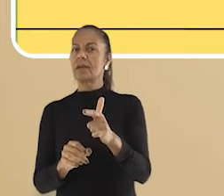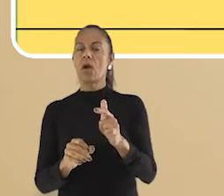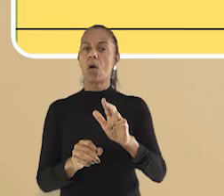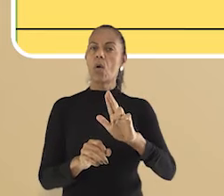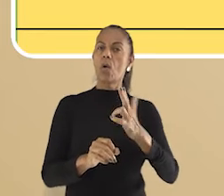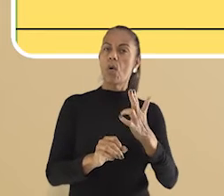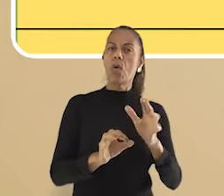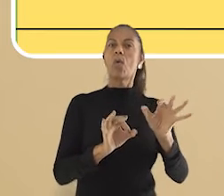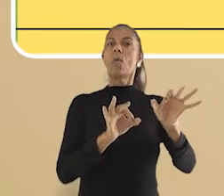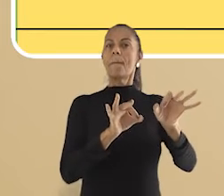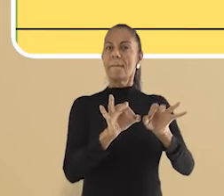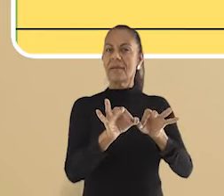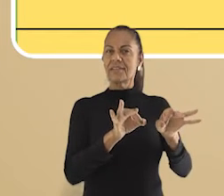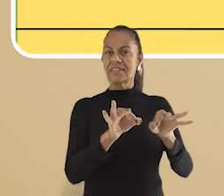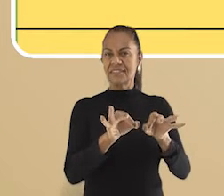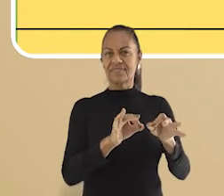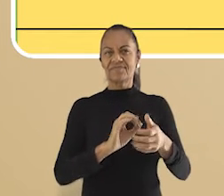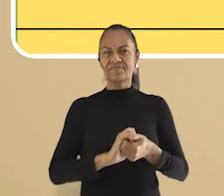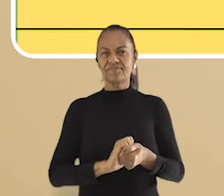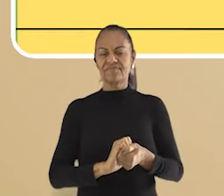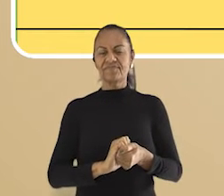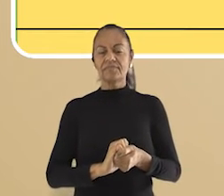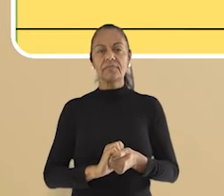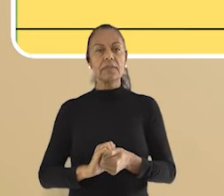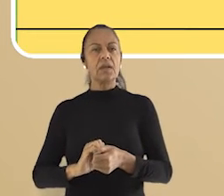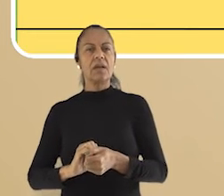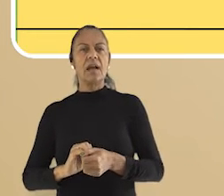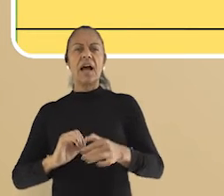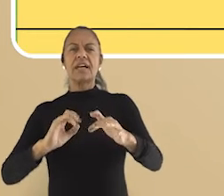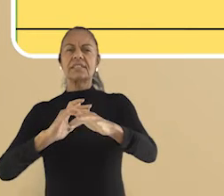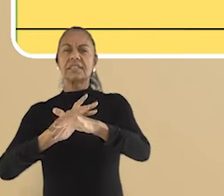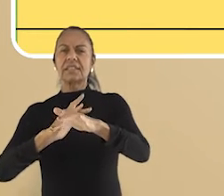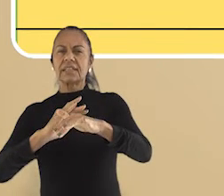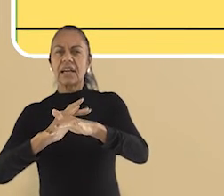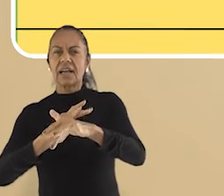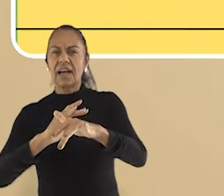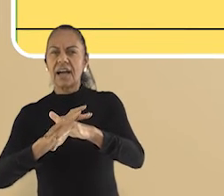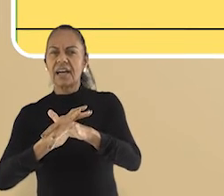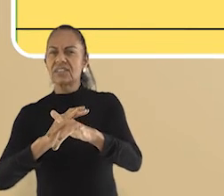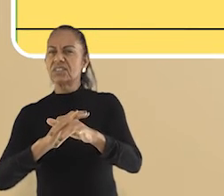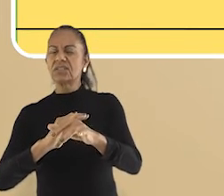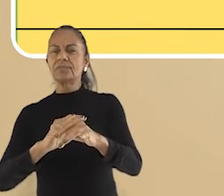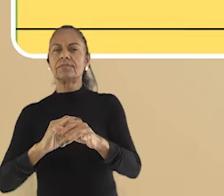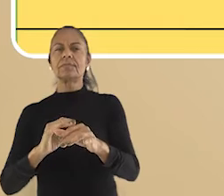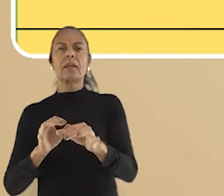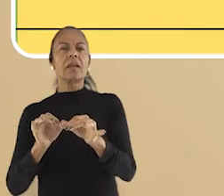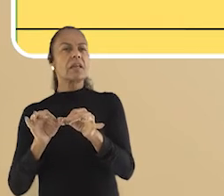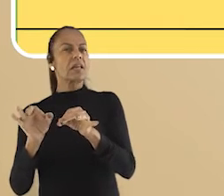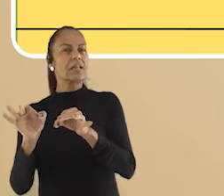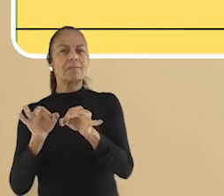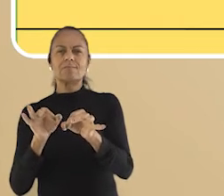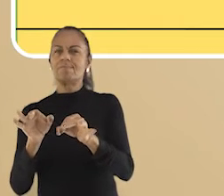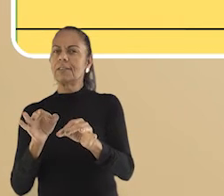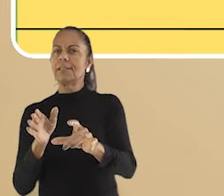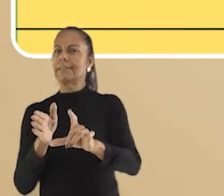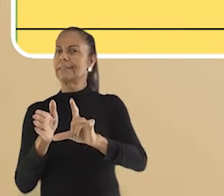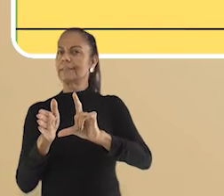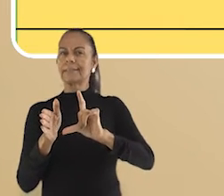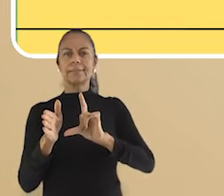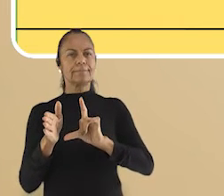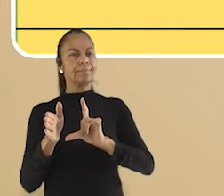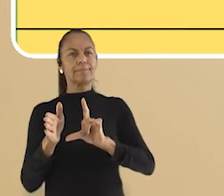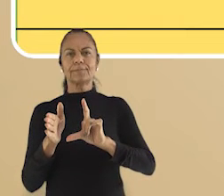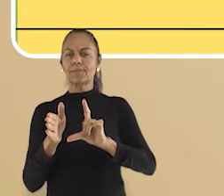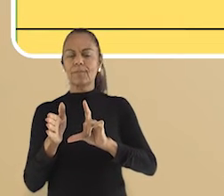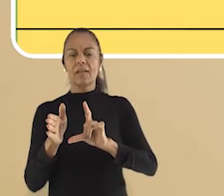que seria uma cidade espontânea? São cidades que foram surgindo com o decorrer do tempo. Pessoas